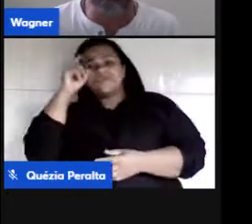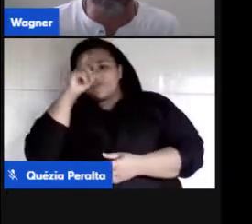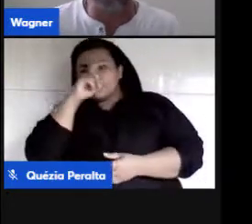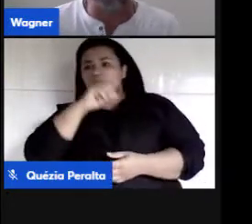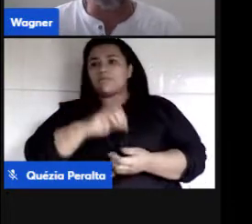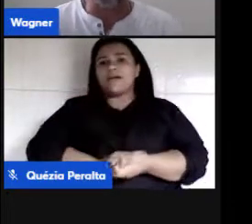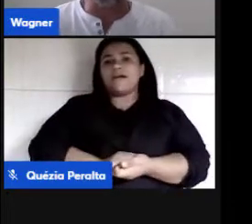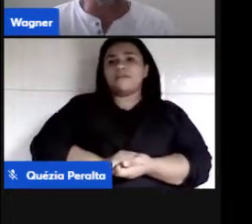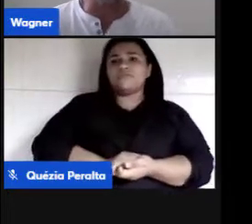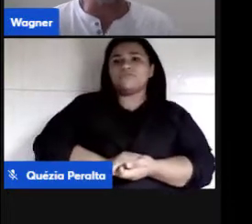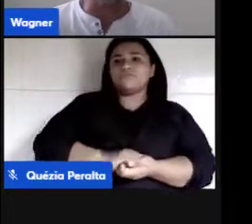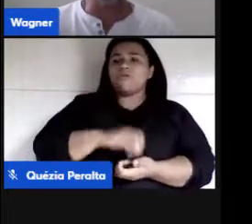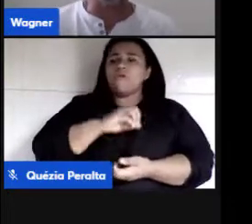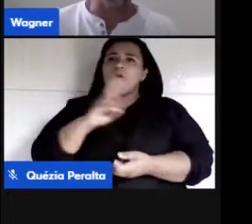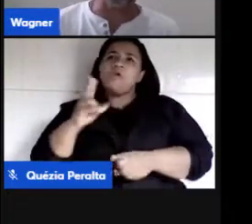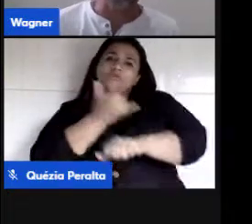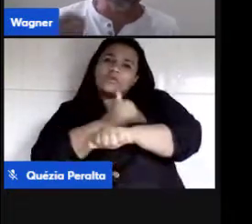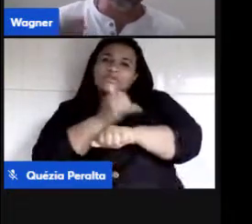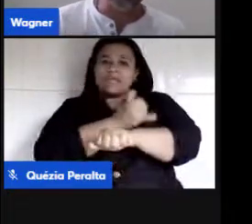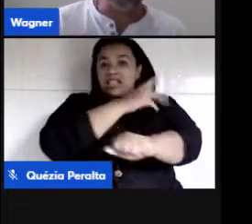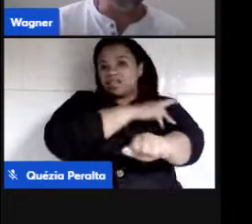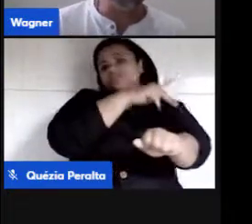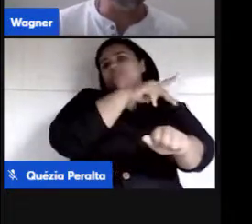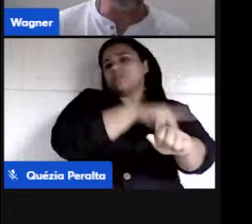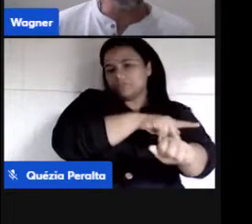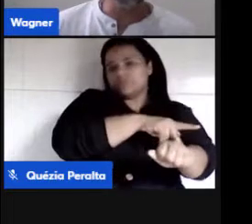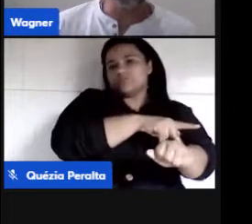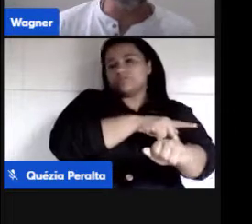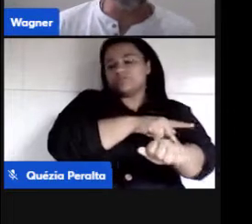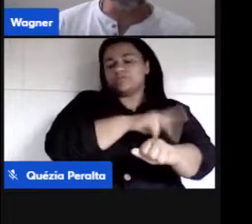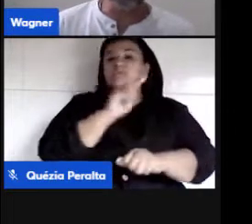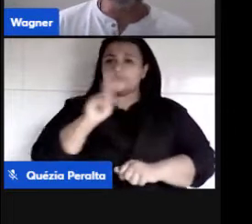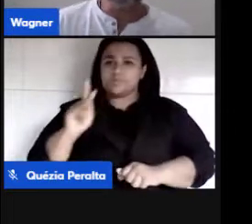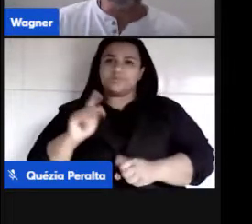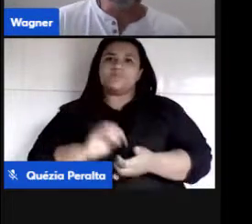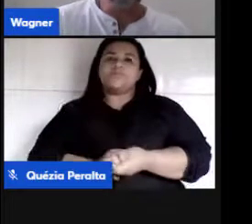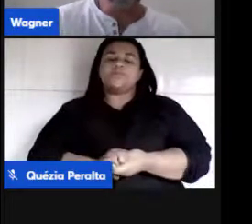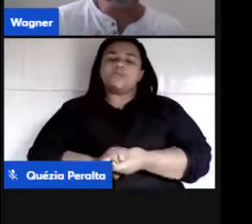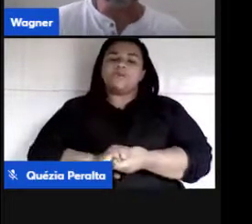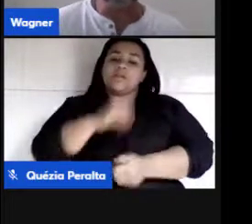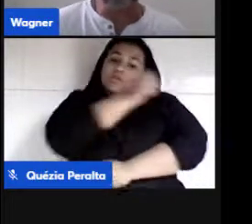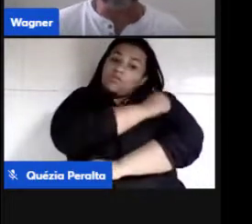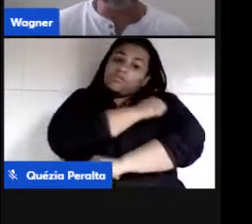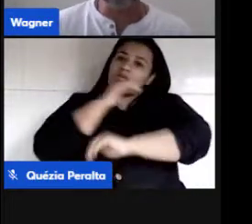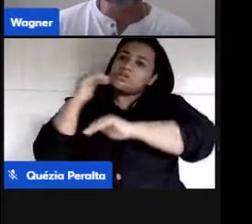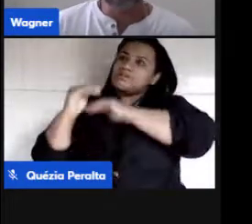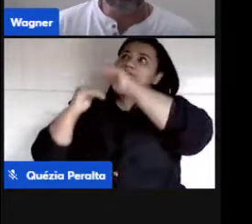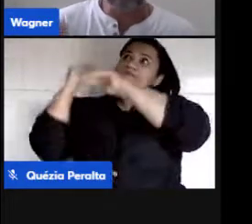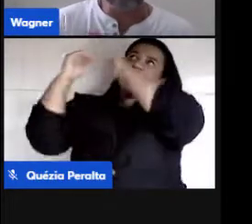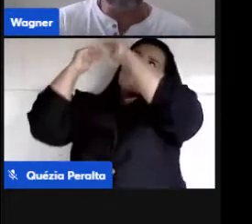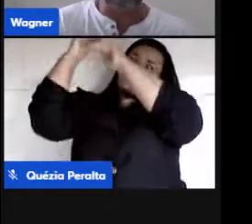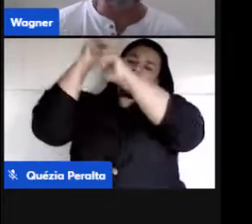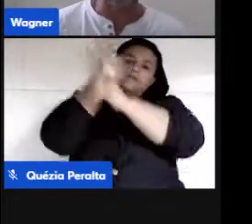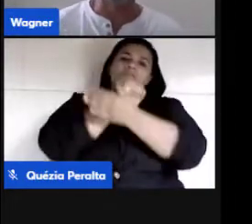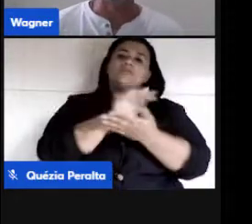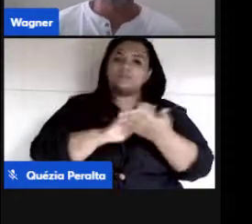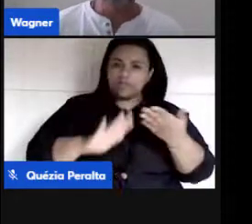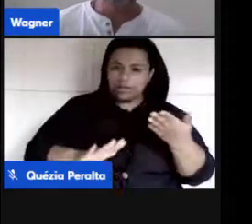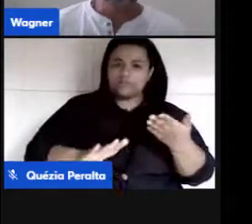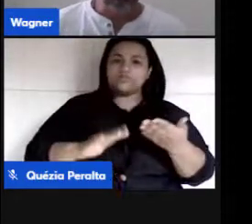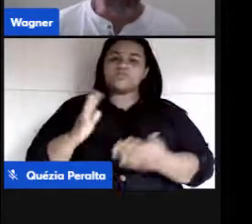própria intervenção, professor, para que ele possa desempenhar essa atividade dentro do seu